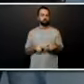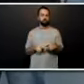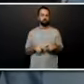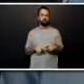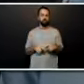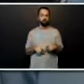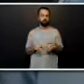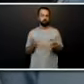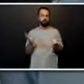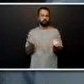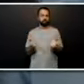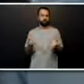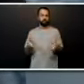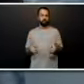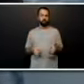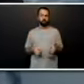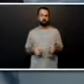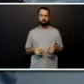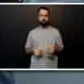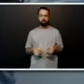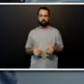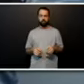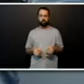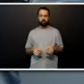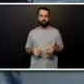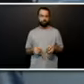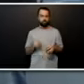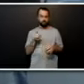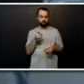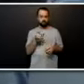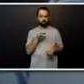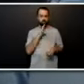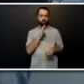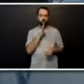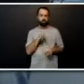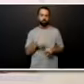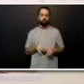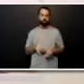Até o momento, vocês